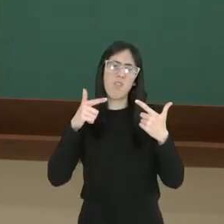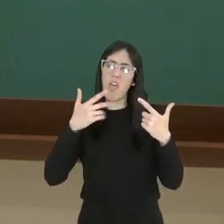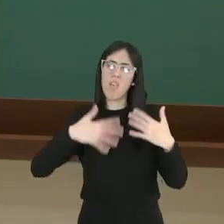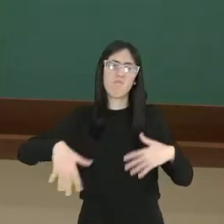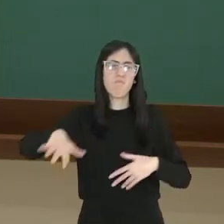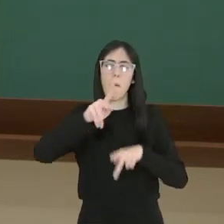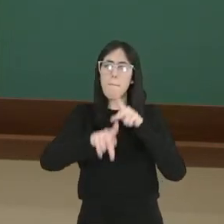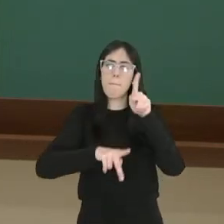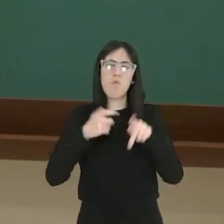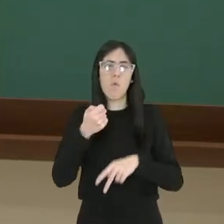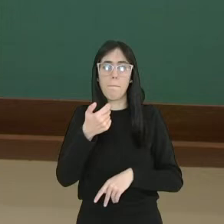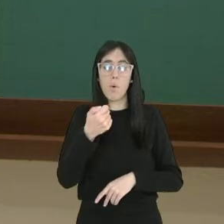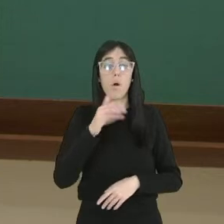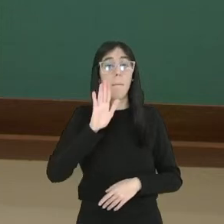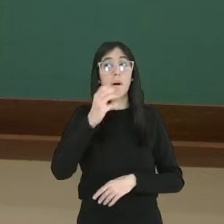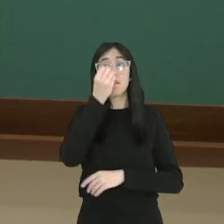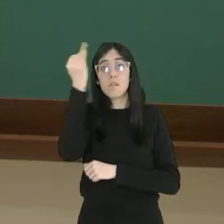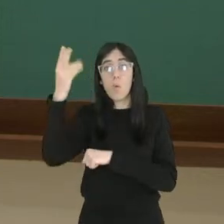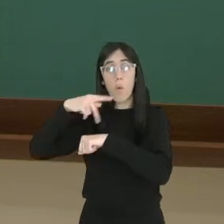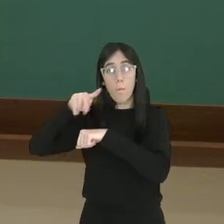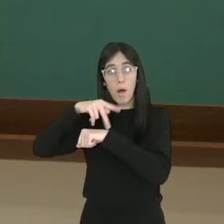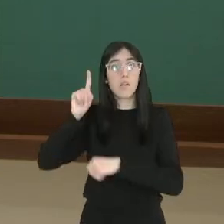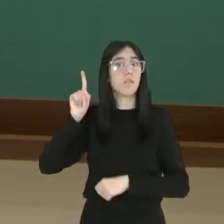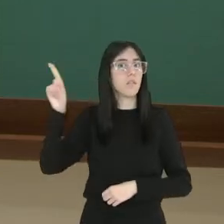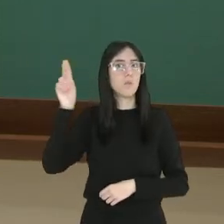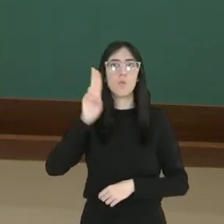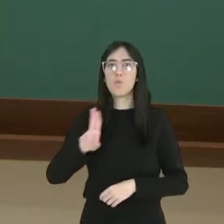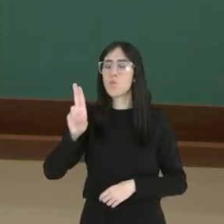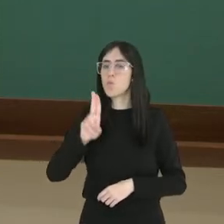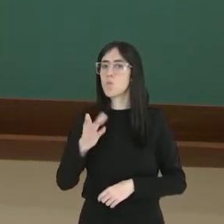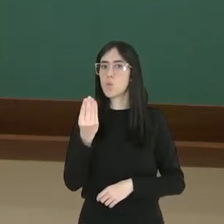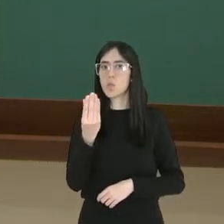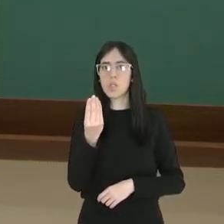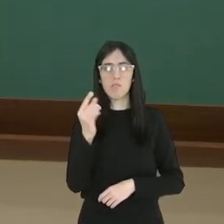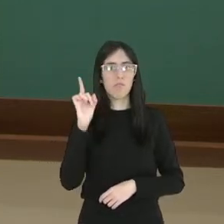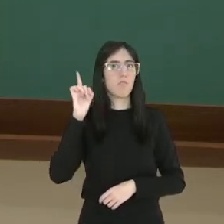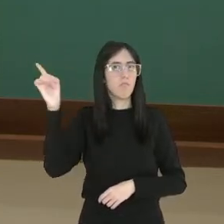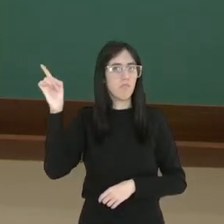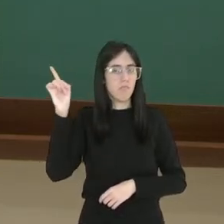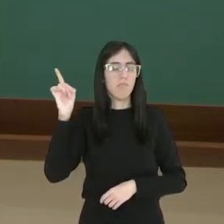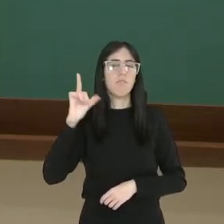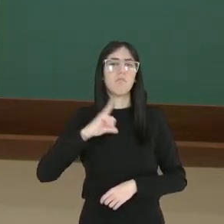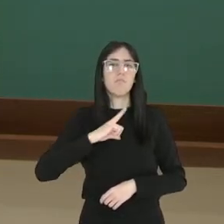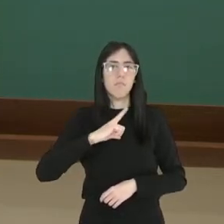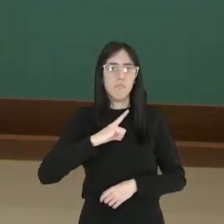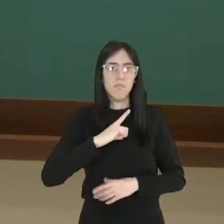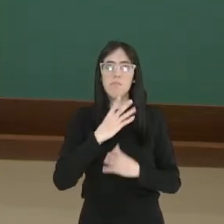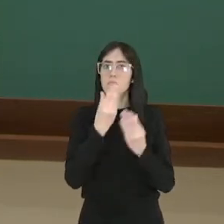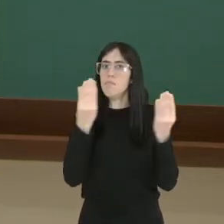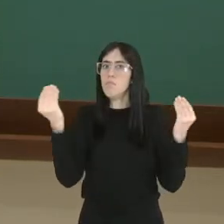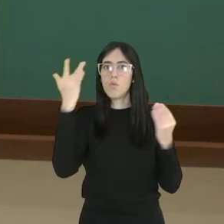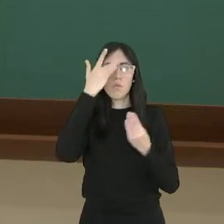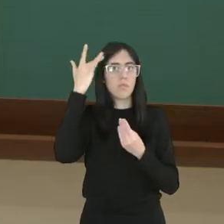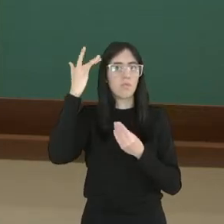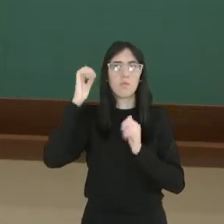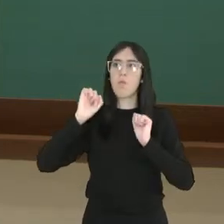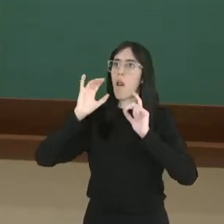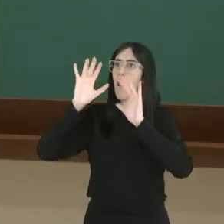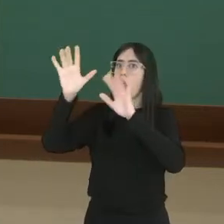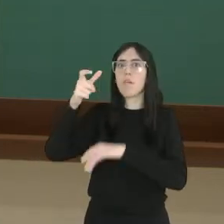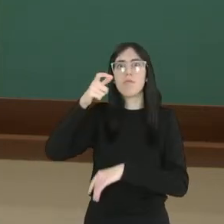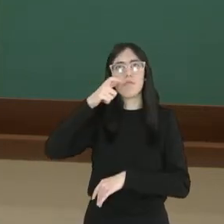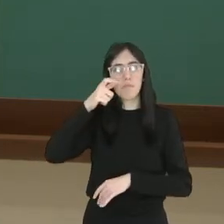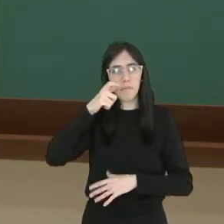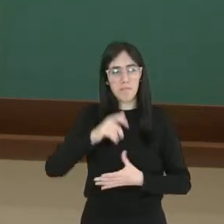em algumas regiões, em alguns países, ele é uma modalidade muito popular, atraindo um grande número de espectadores e público ao